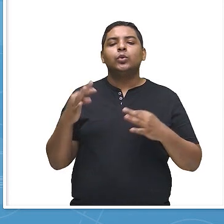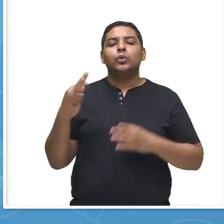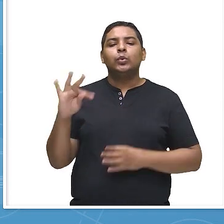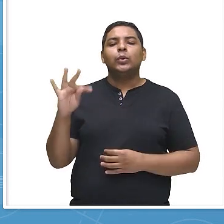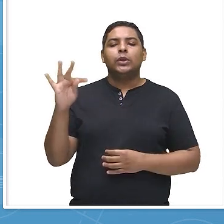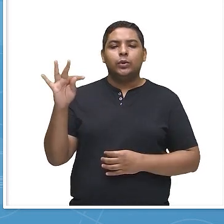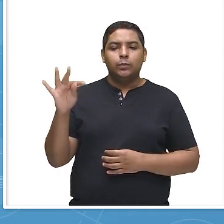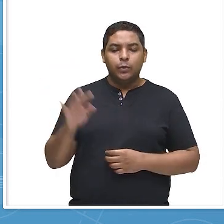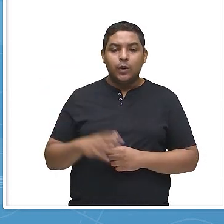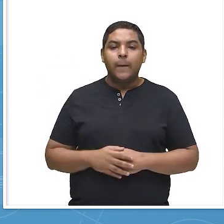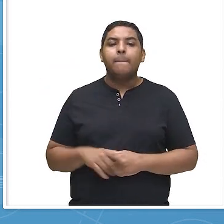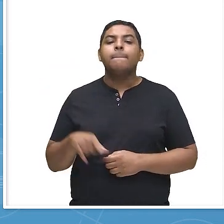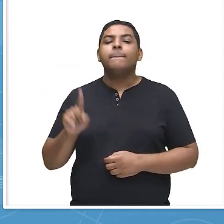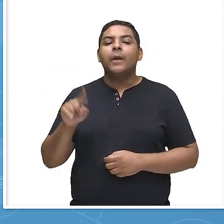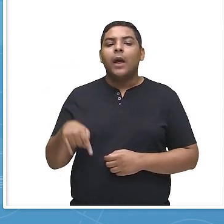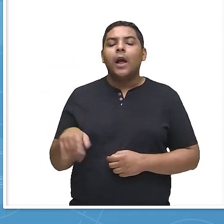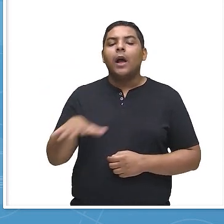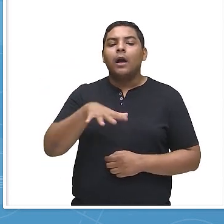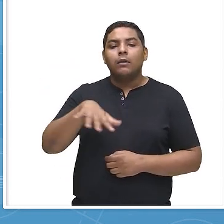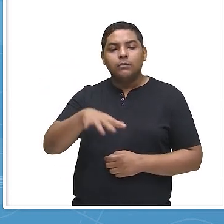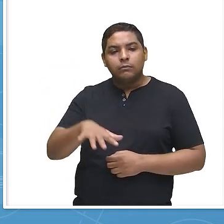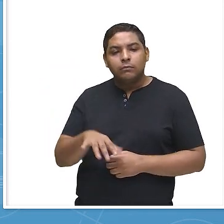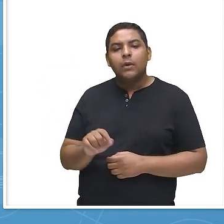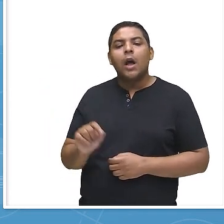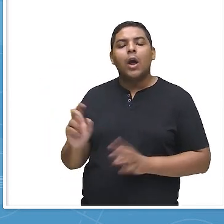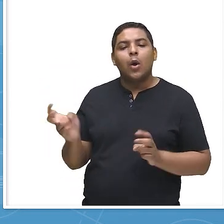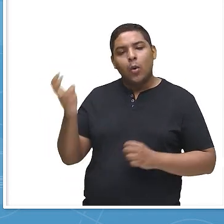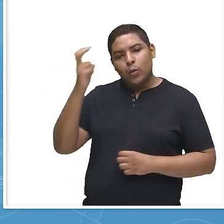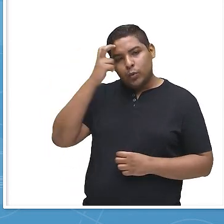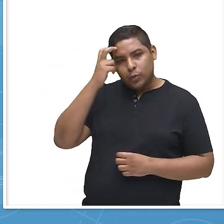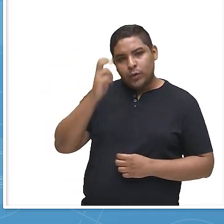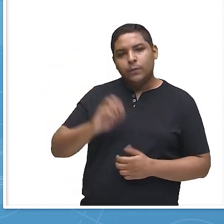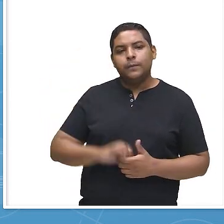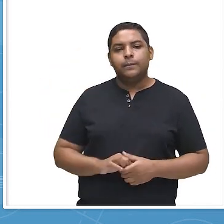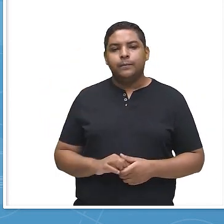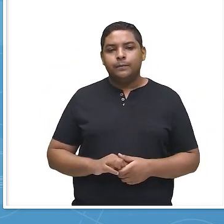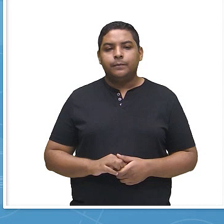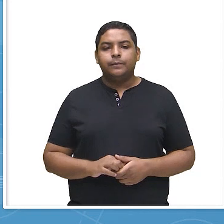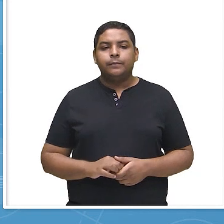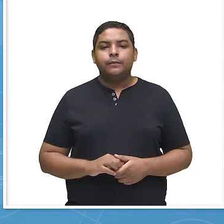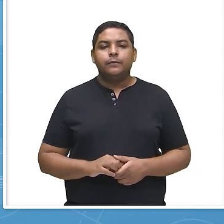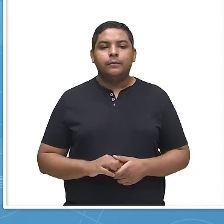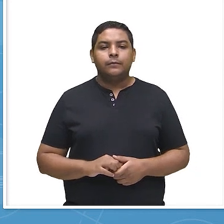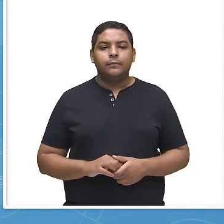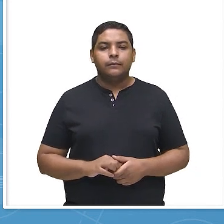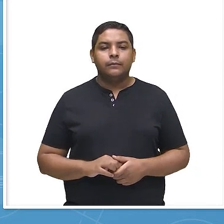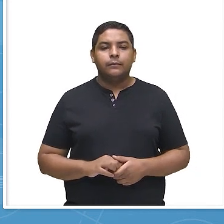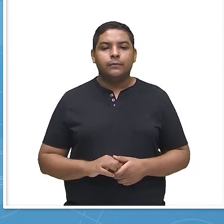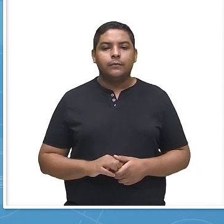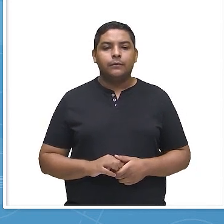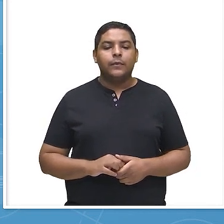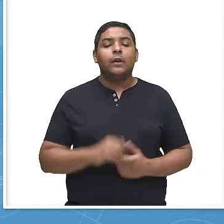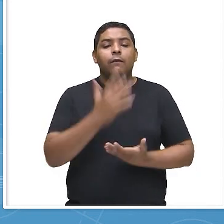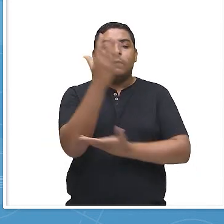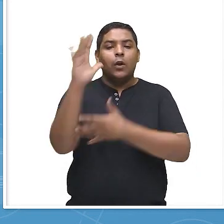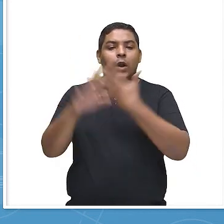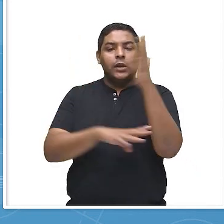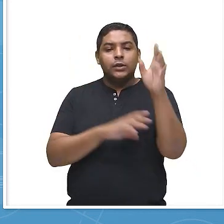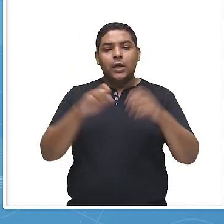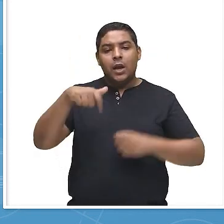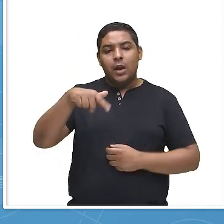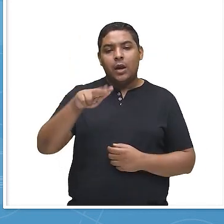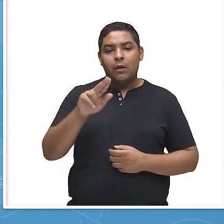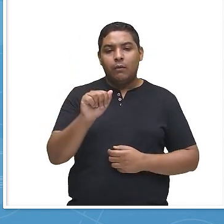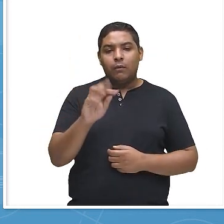paisagem cultural? Número 2, paisagem cultural. Floresta equatorial não ocupada pelo homem.